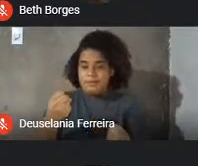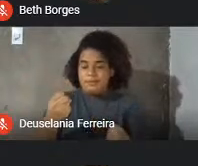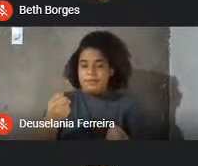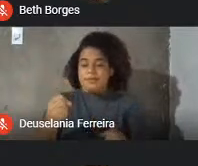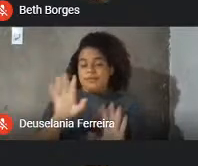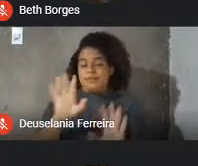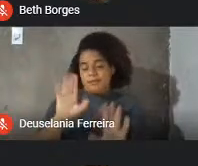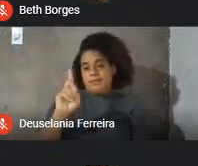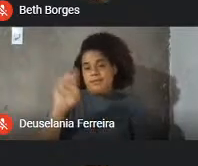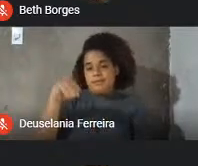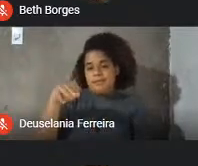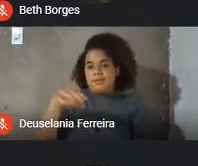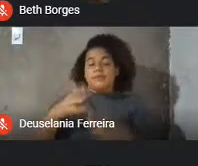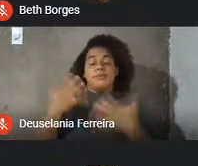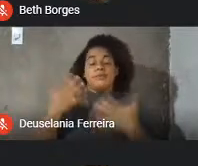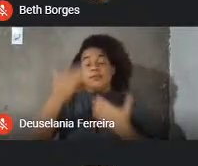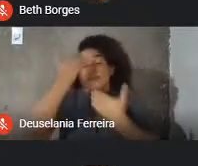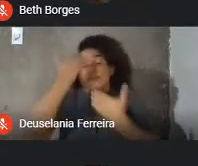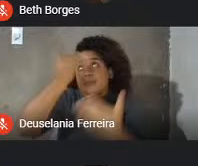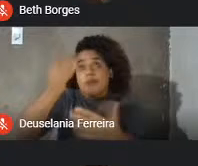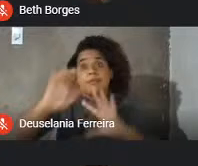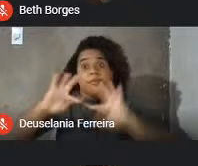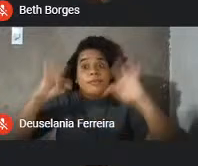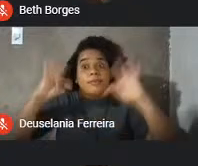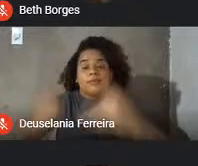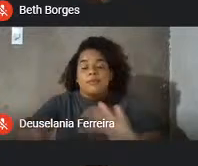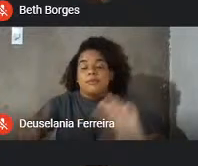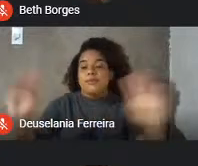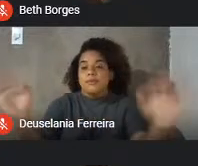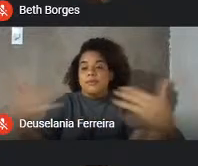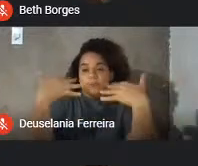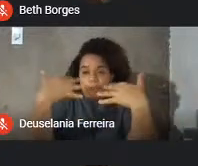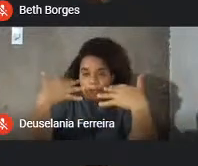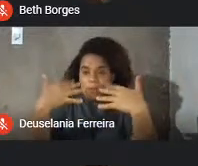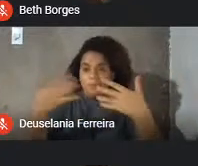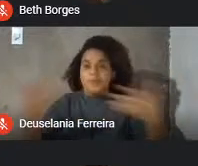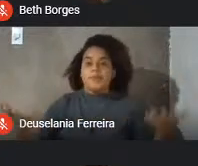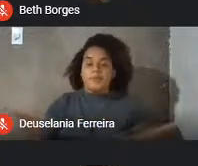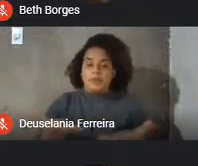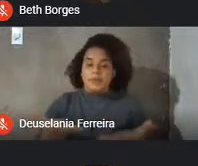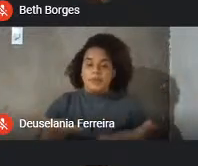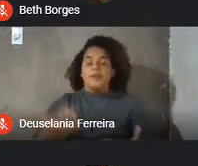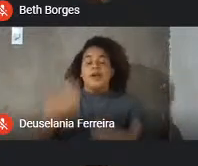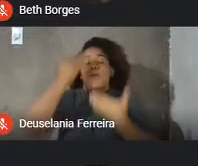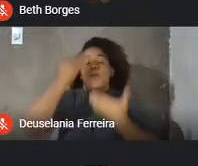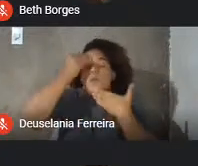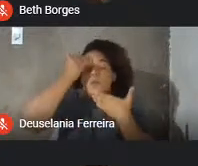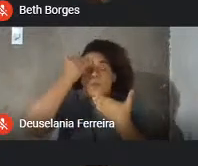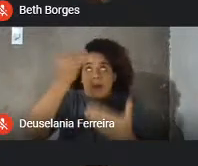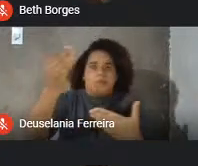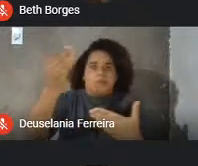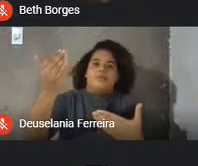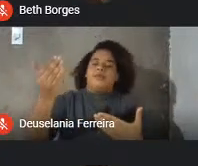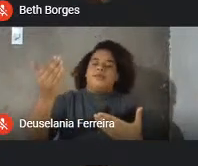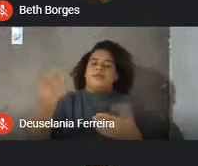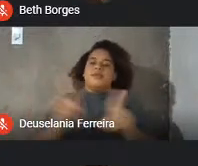Quero agradecer a todo mundo que está assistindo, agradeço demais, tá? E